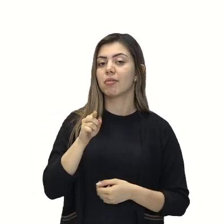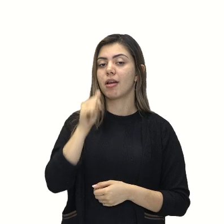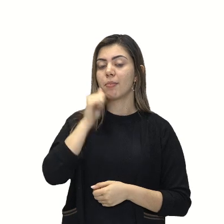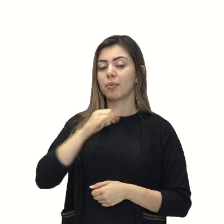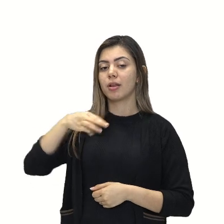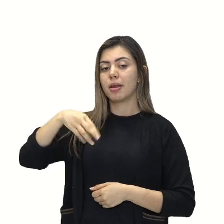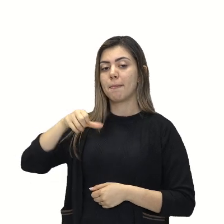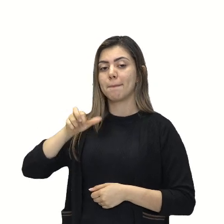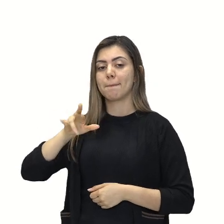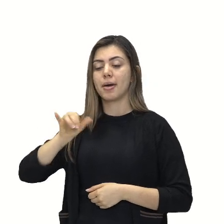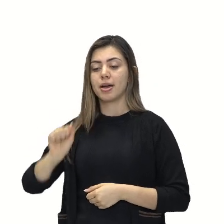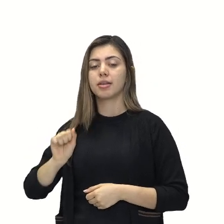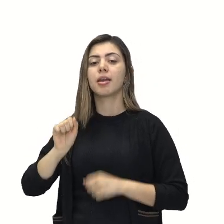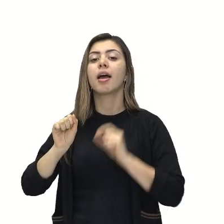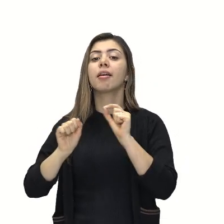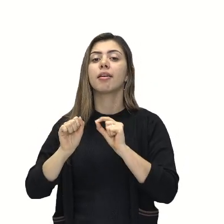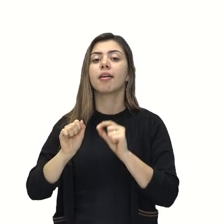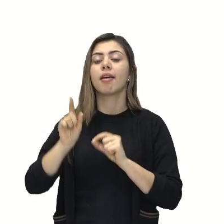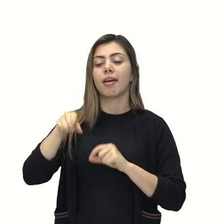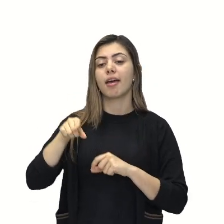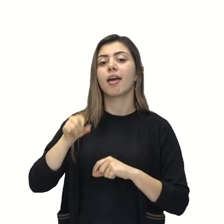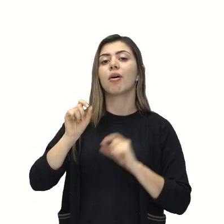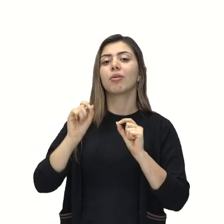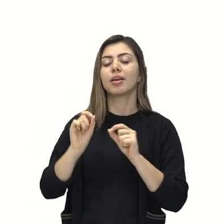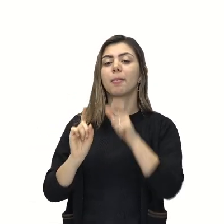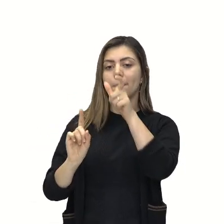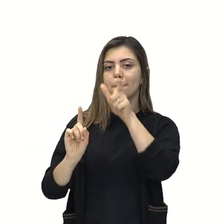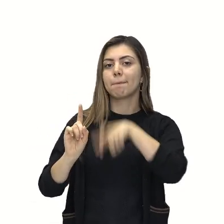sintaticamente, vamos chamá-la de